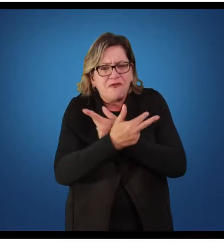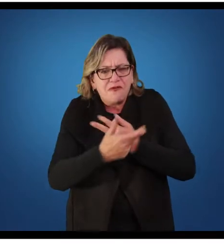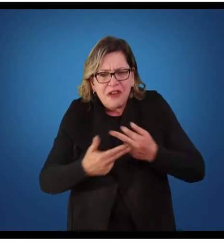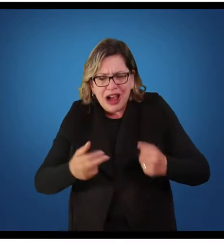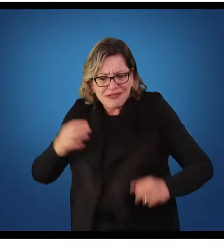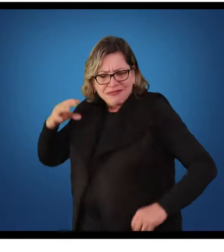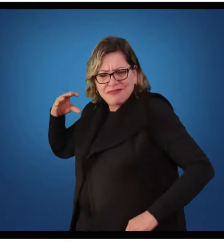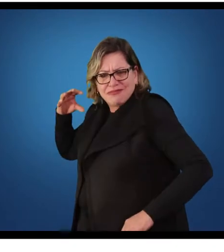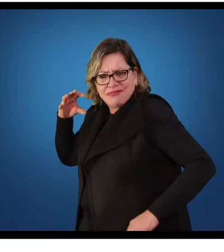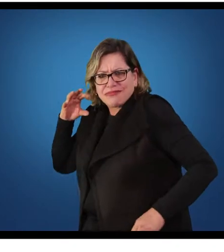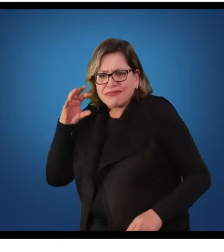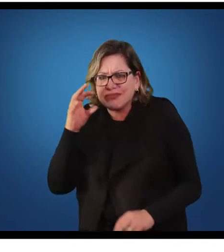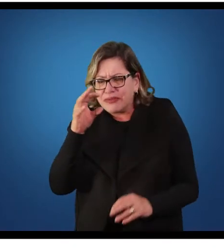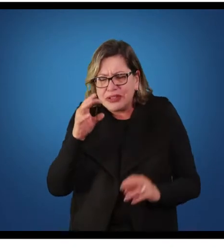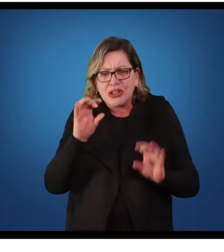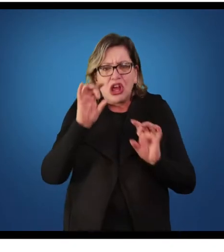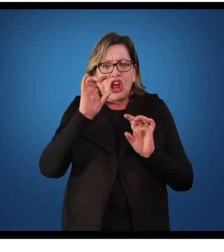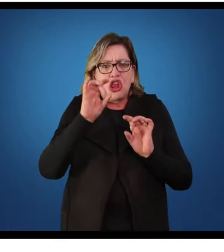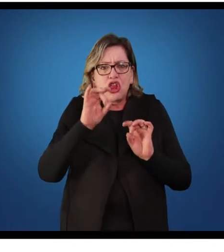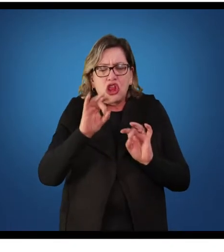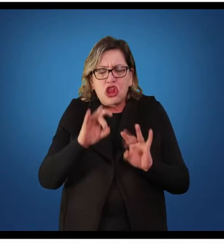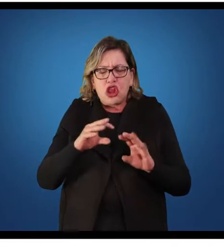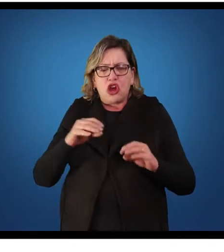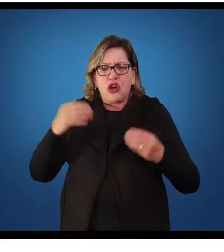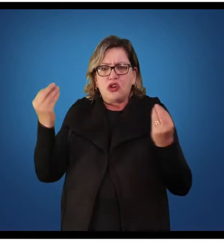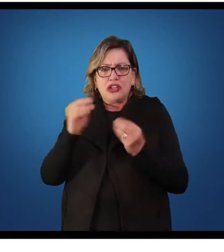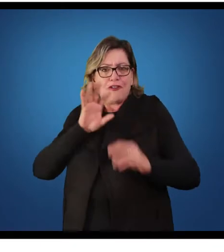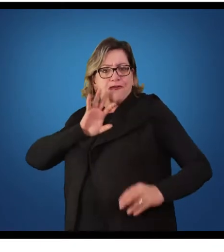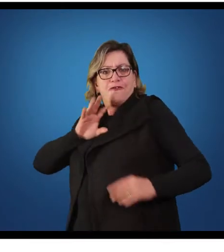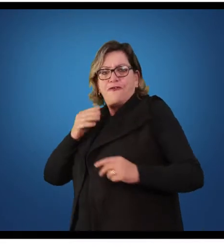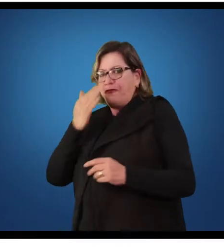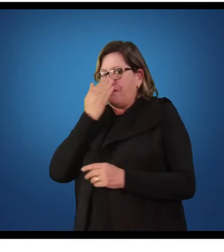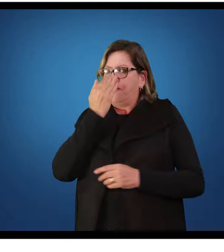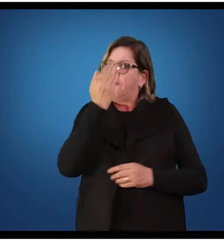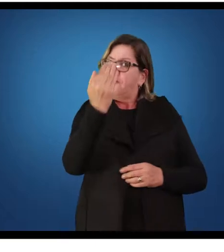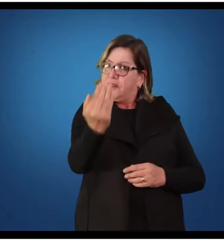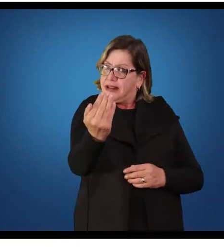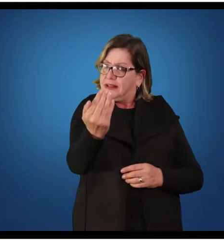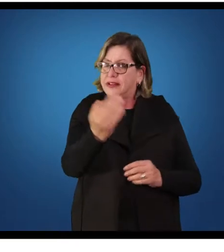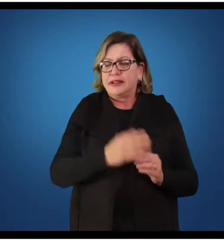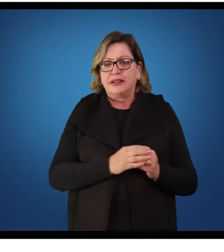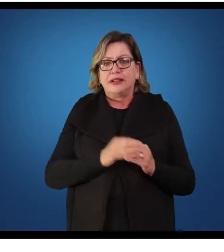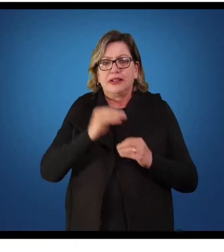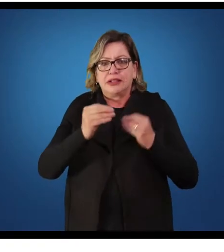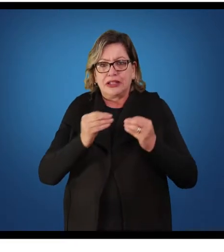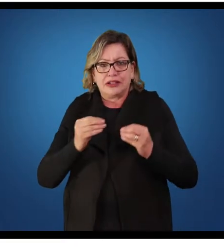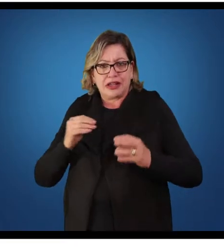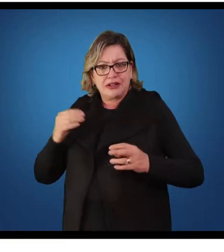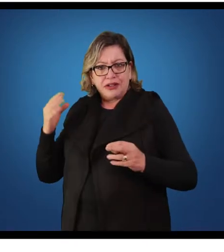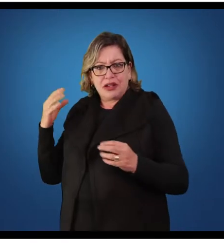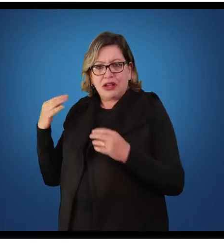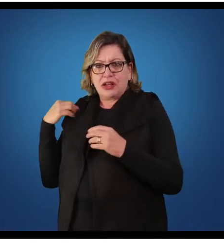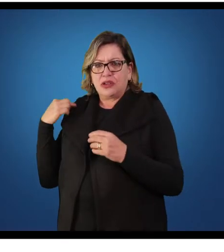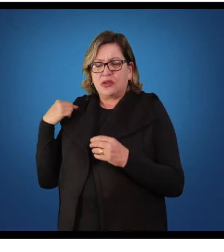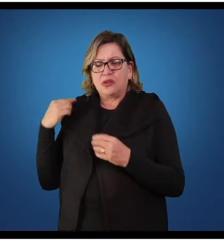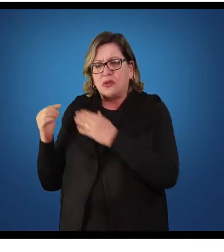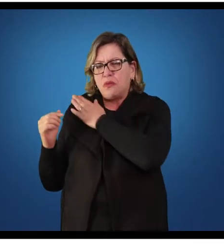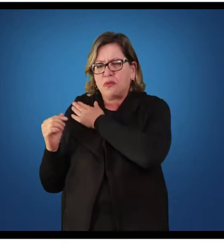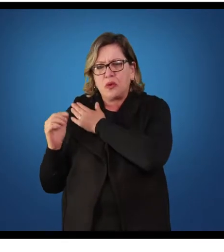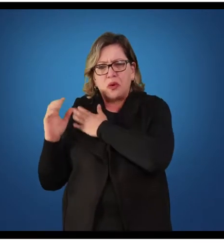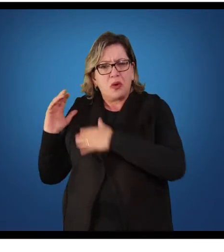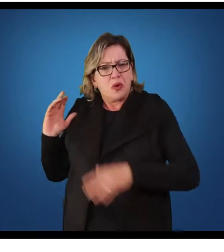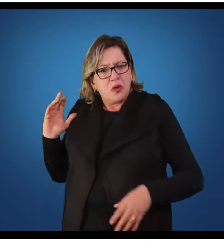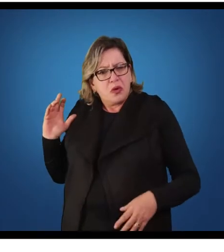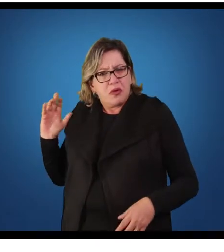arremesso, vamos nos ater apenas no arremesso de frente, tá? Que sai o arremesso de ombro, aliás, que ele